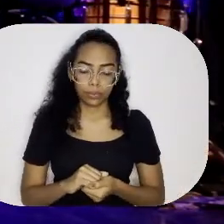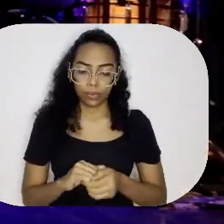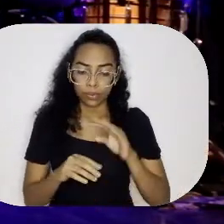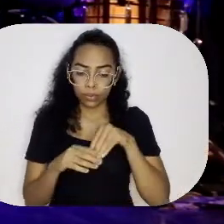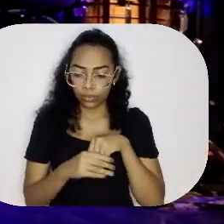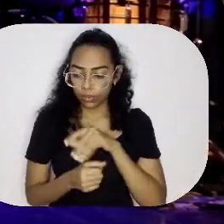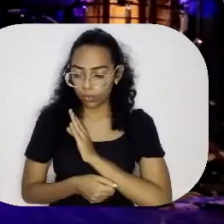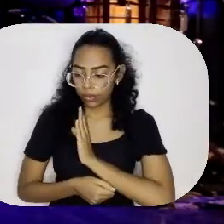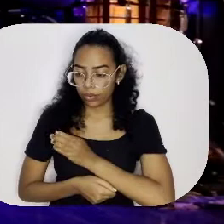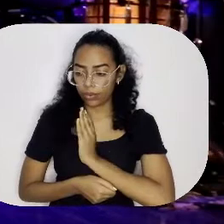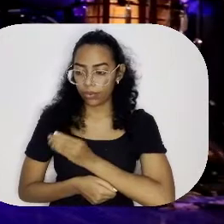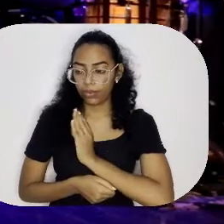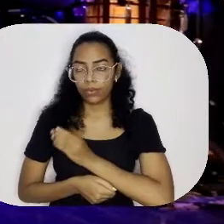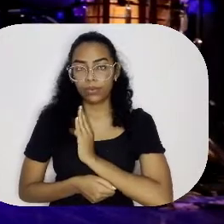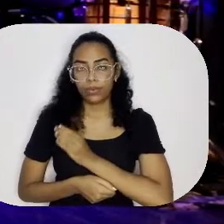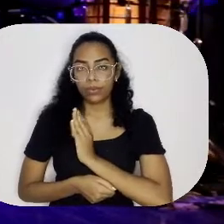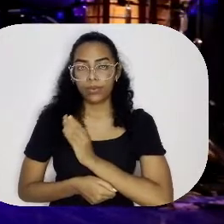e do